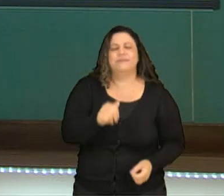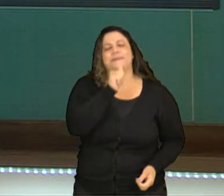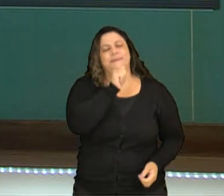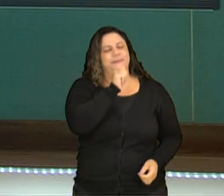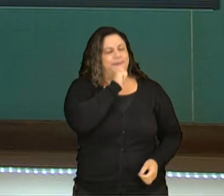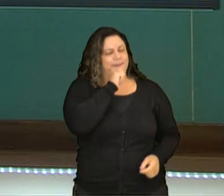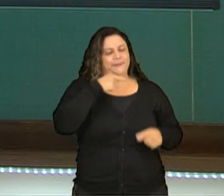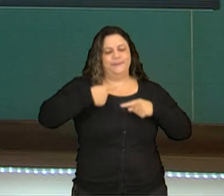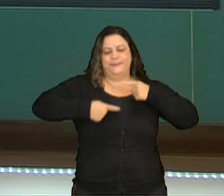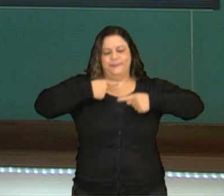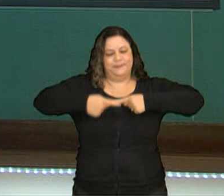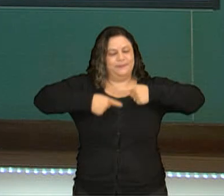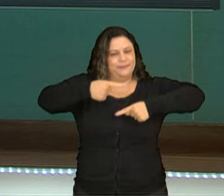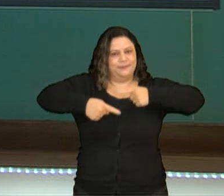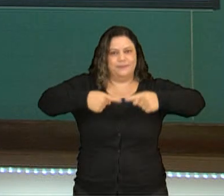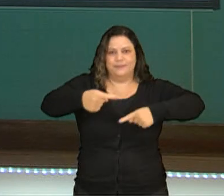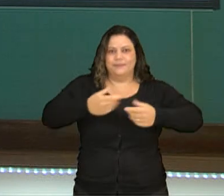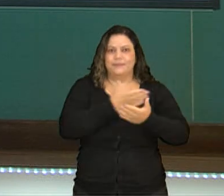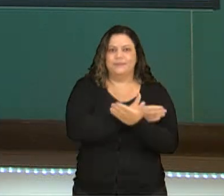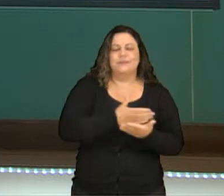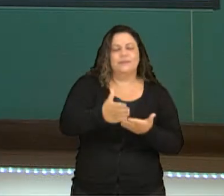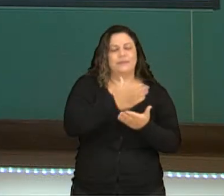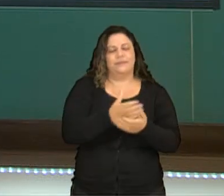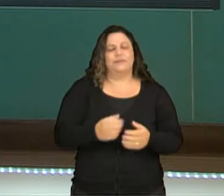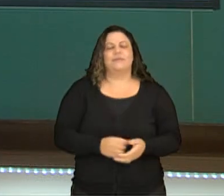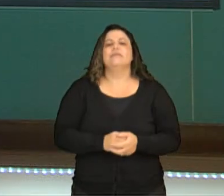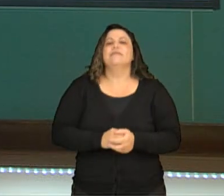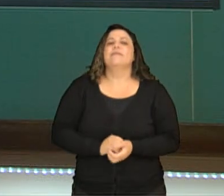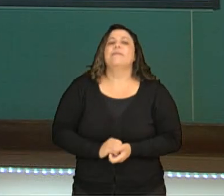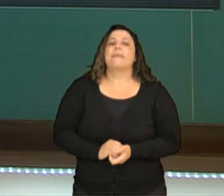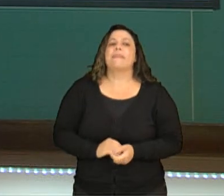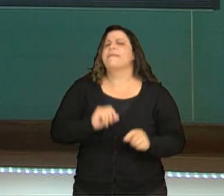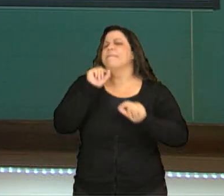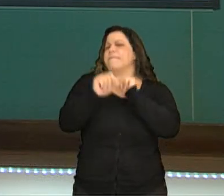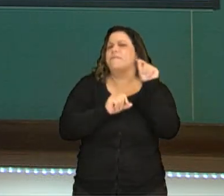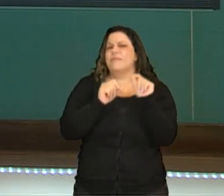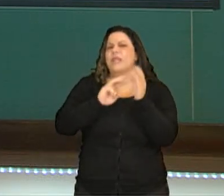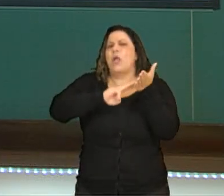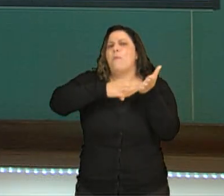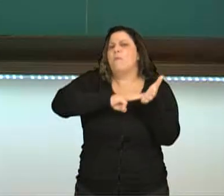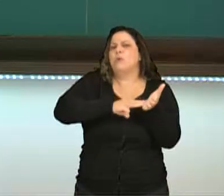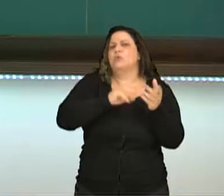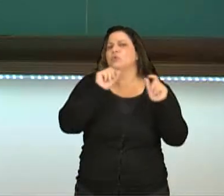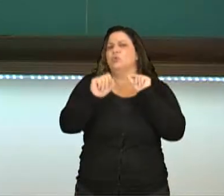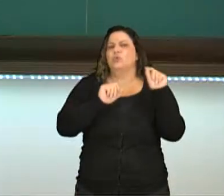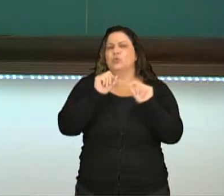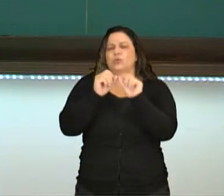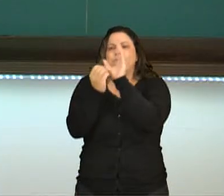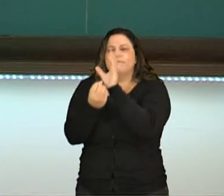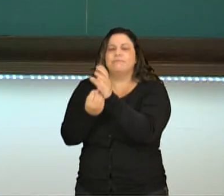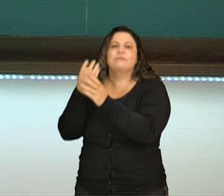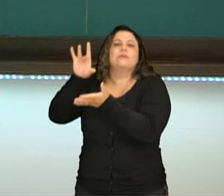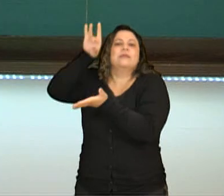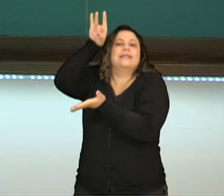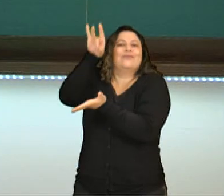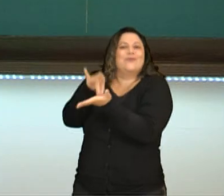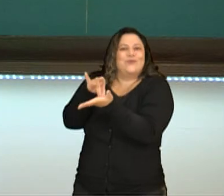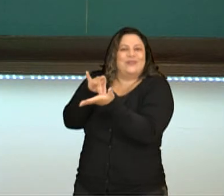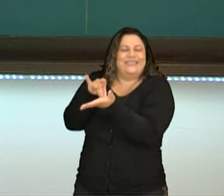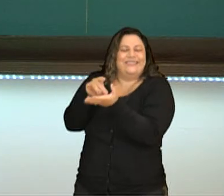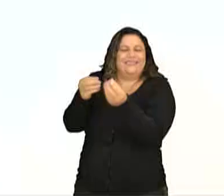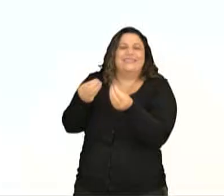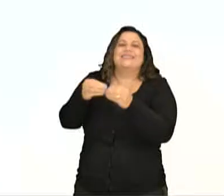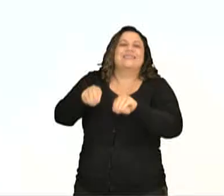que está na criação do Estado de Israel. Quais os motivos estão na origem dessa